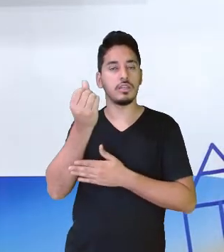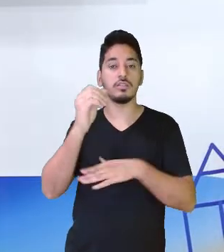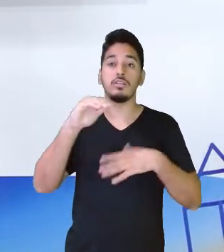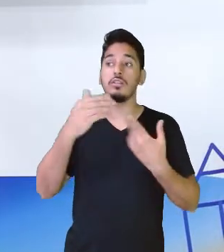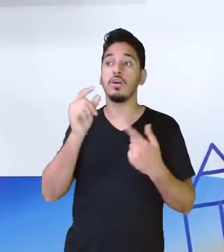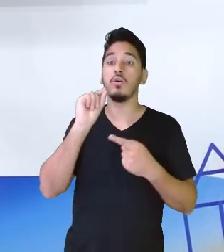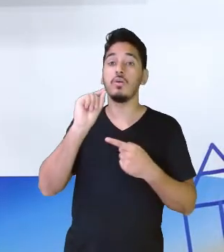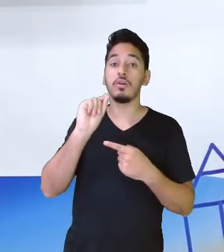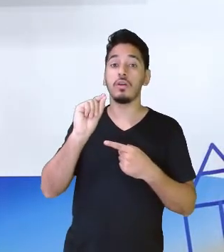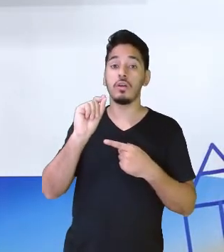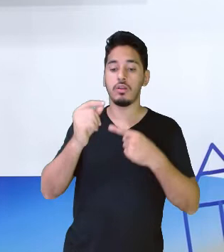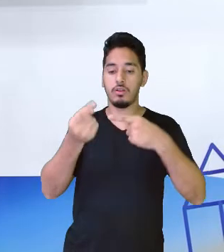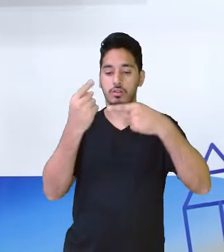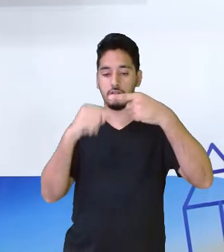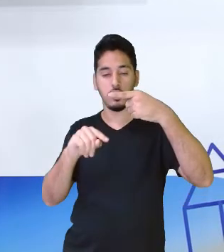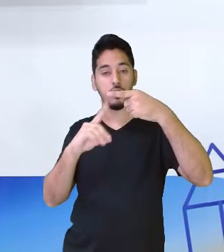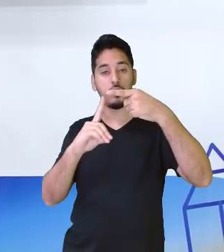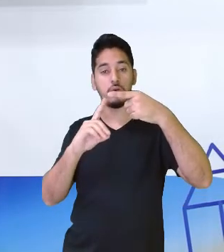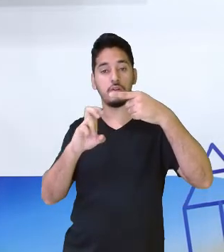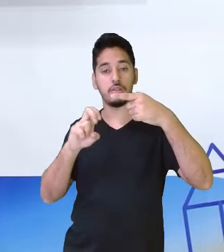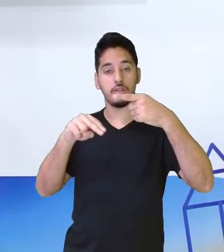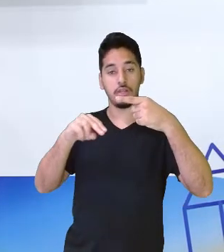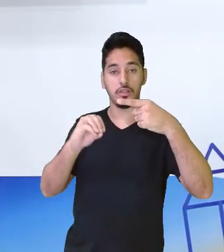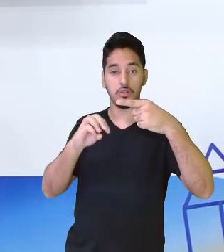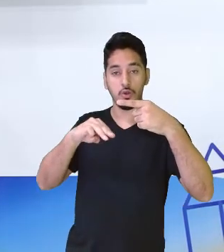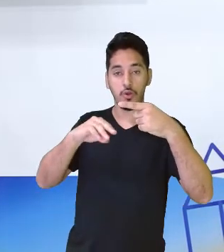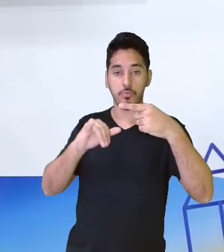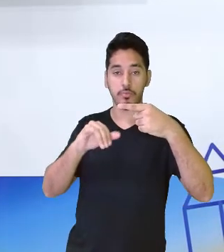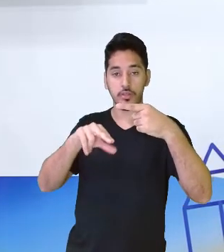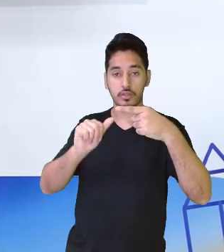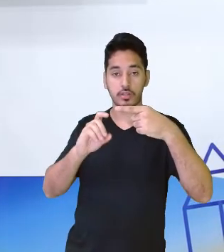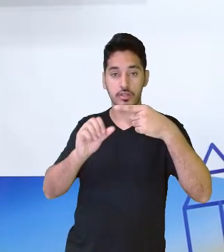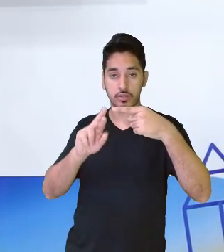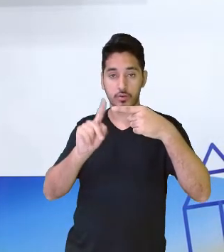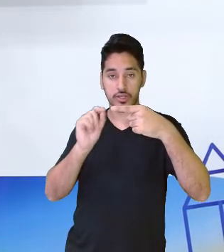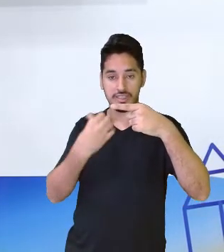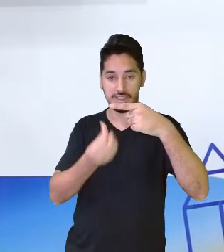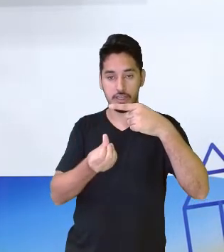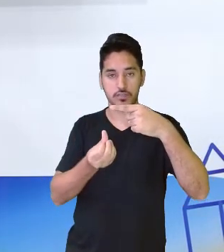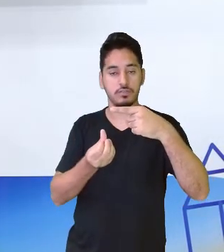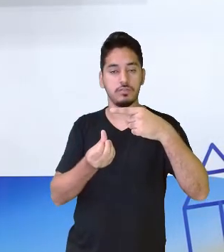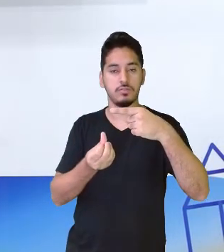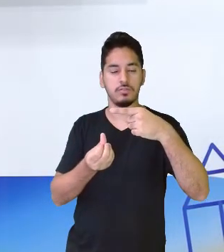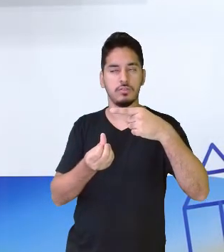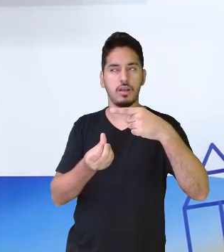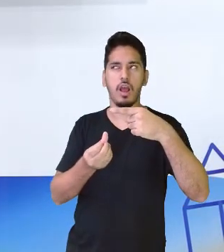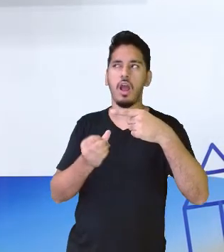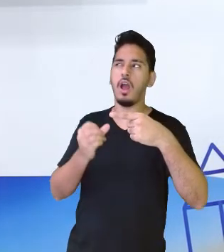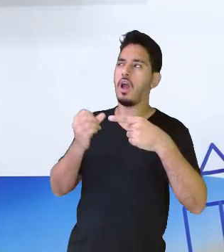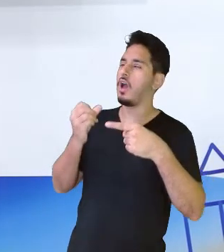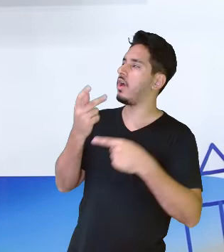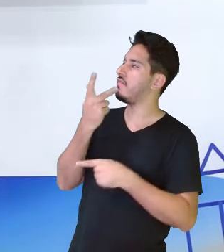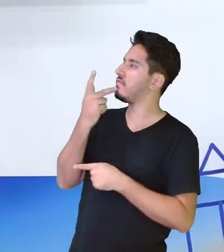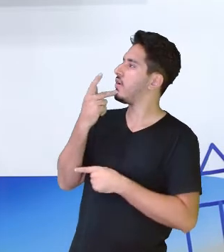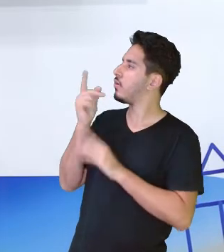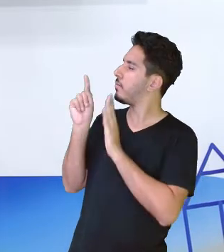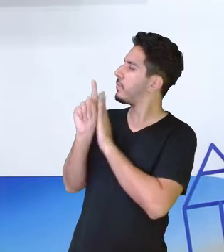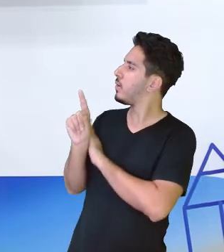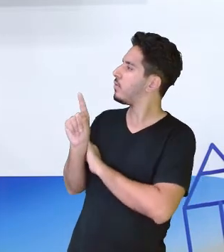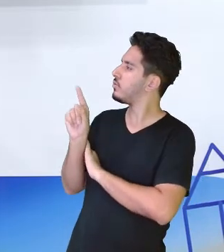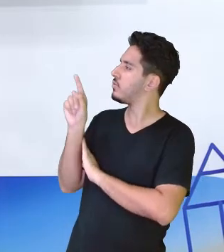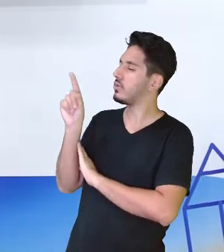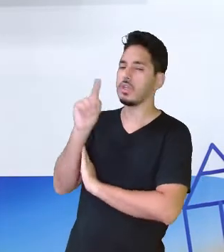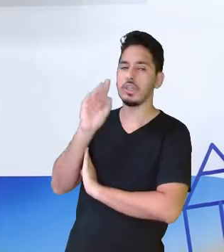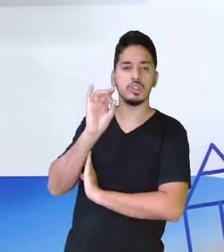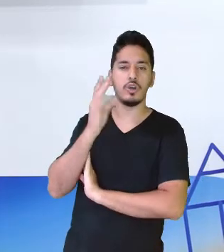escrito. Dividiu em 6 partes. Denominador 6. E ela me disse aqui na questão que